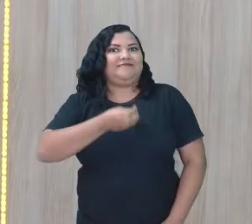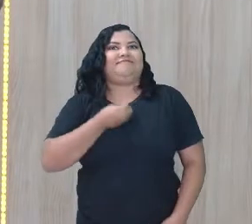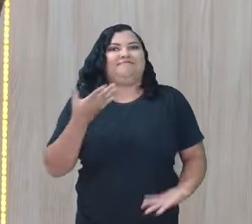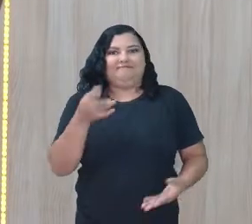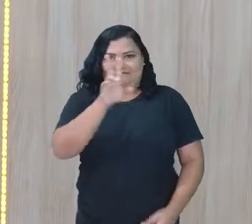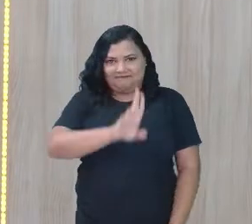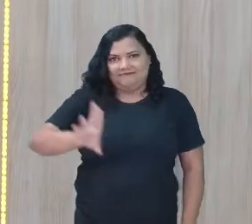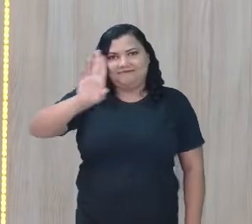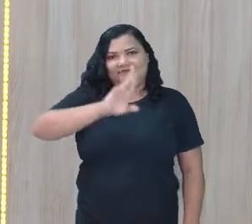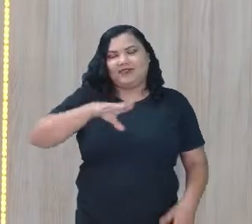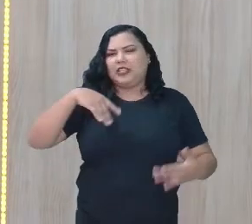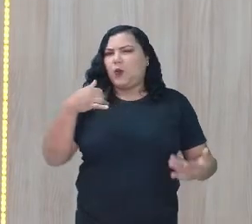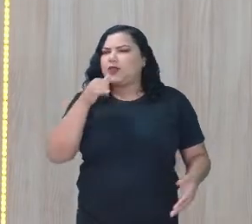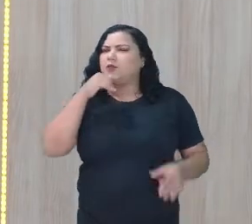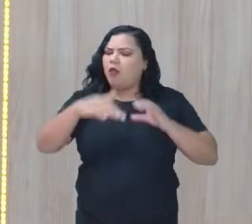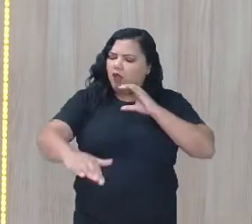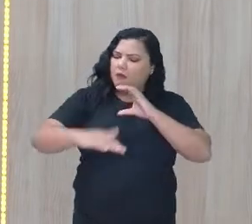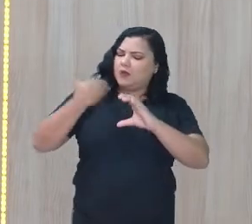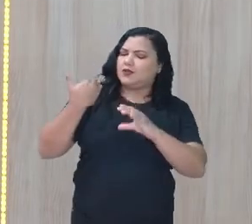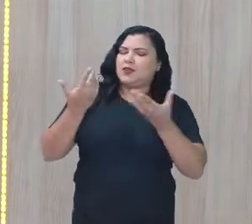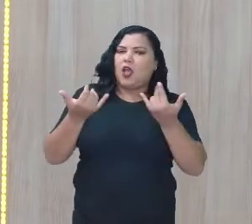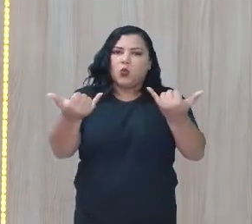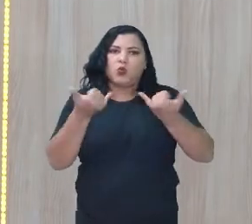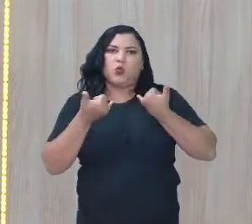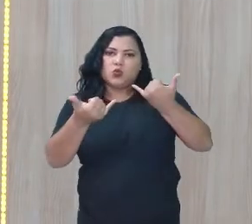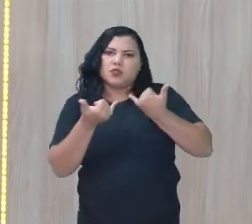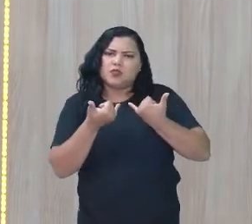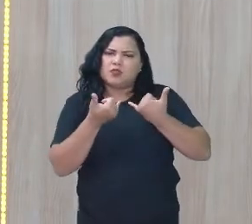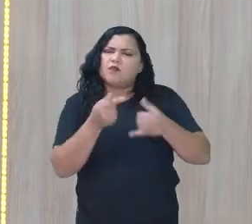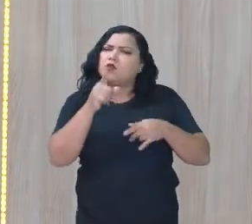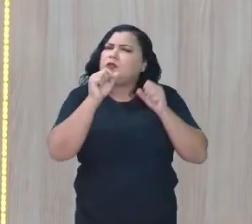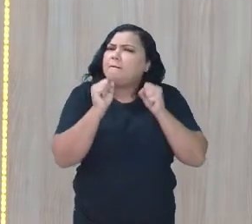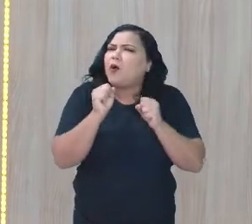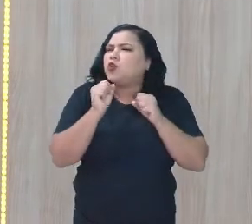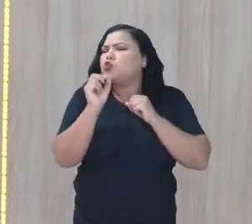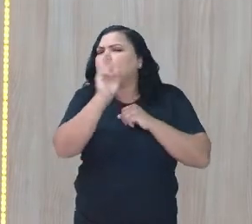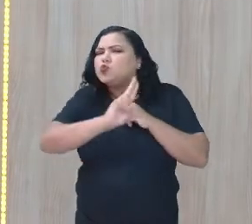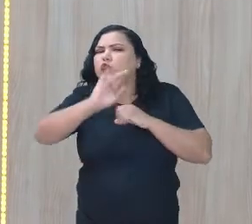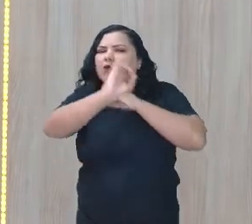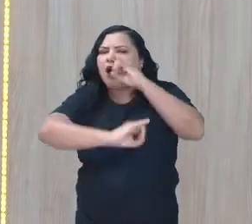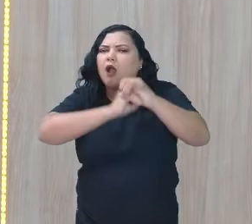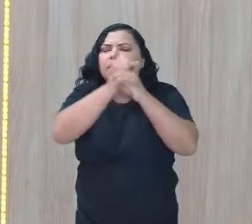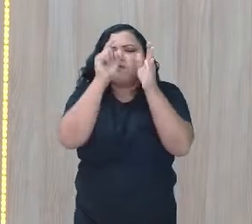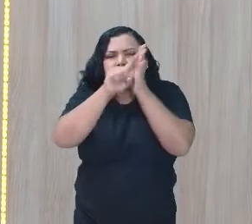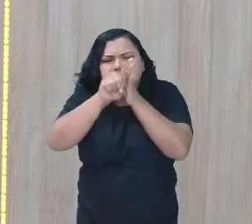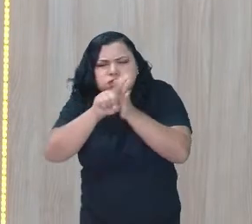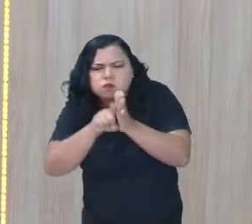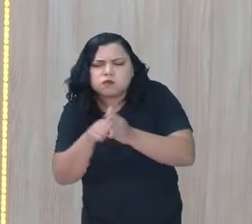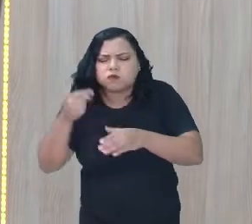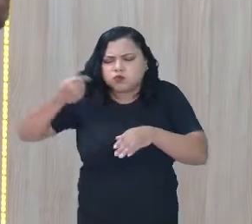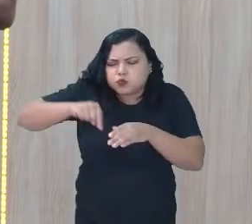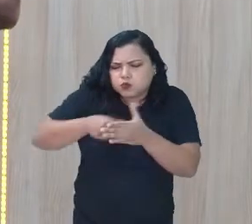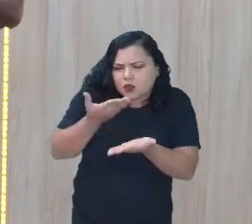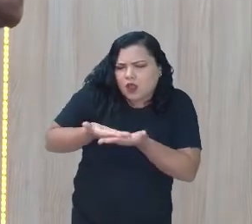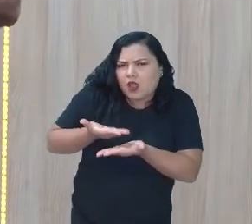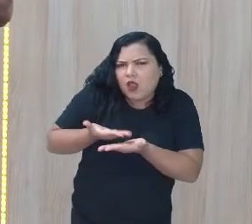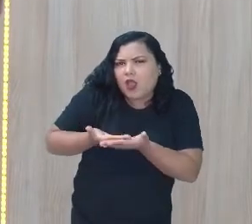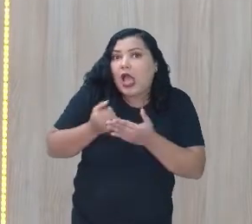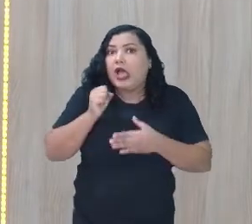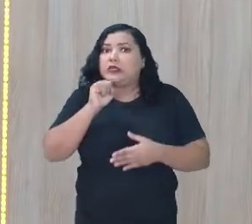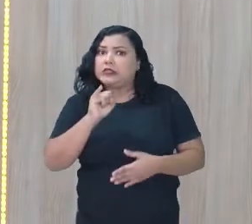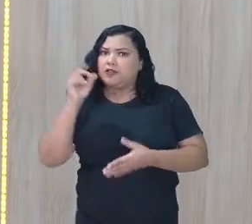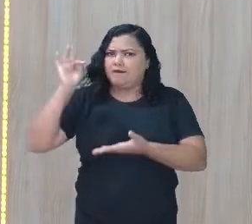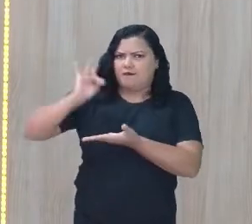na mão. Então, receber uma mensagem, uma notícia, alguma coisa, pode usar a internet, faz uma pesquisa, procura saber se aquilo